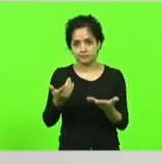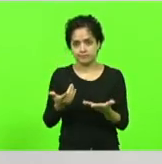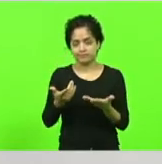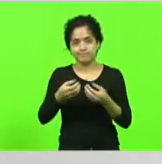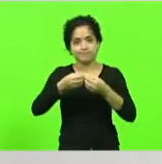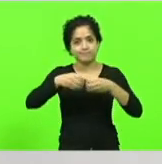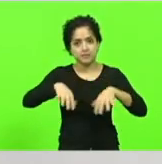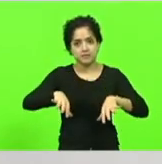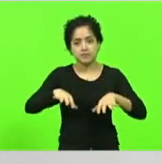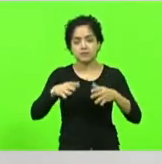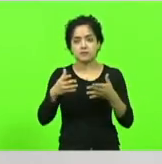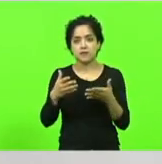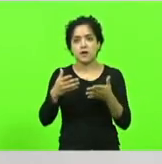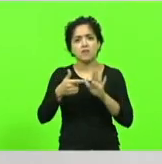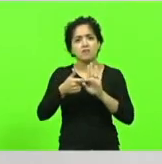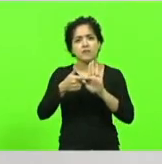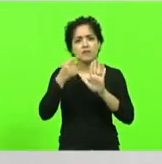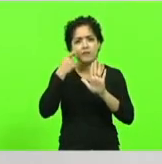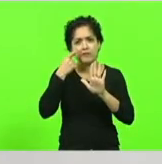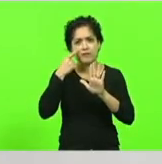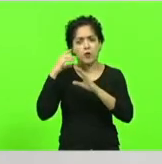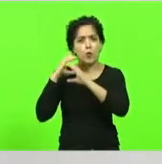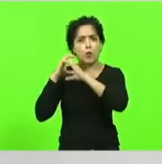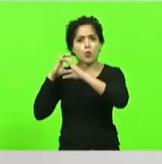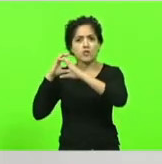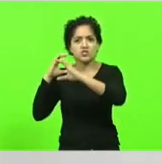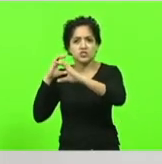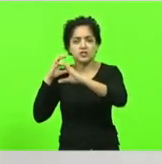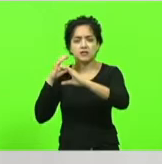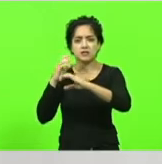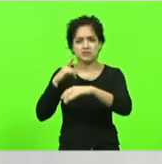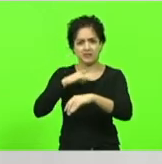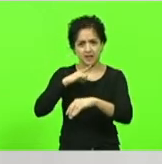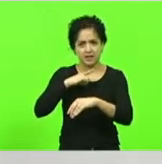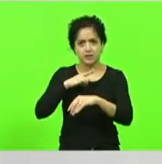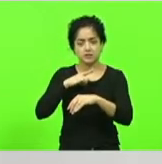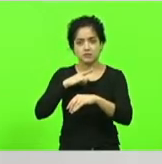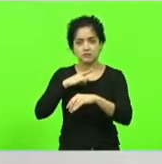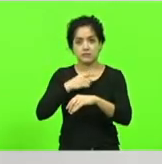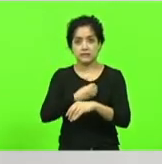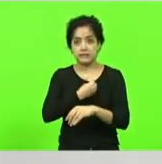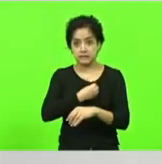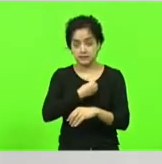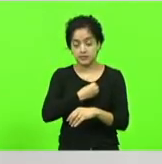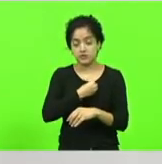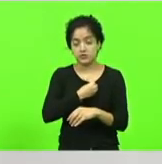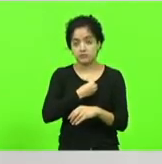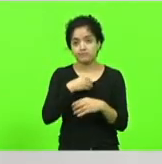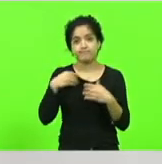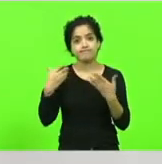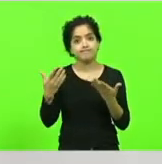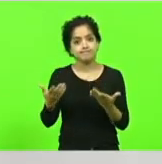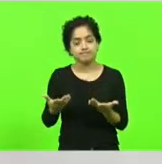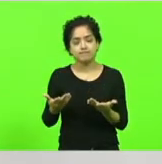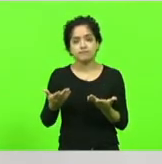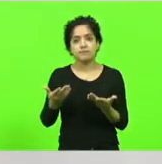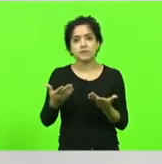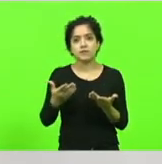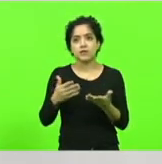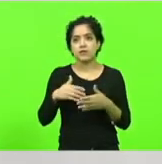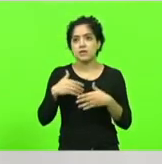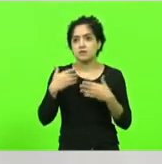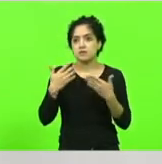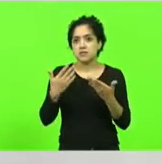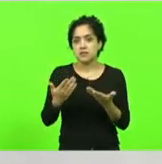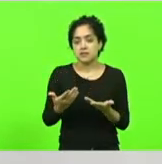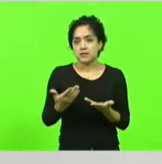Eu quero que me apresente aqui um engenheiro que me diga que isso existe em algum lugar. Se mesmo no pior pesadelo que ele já teve